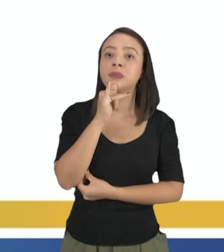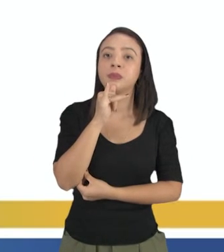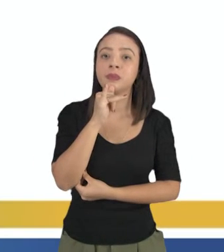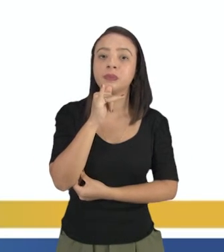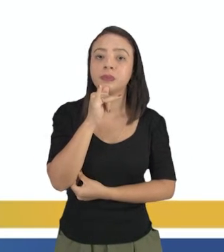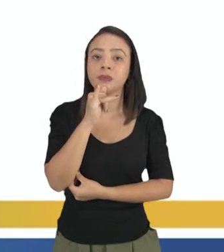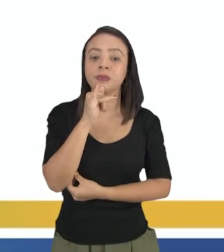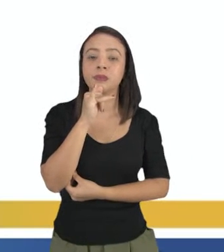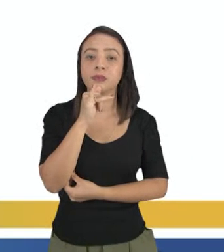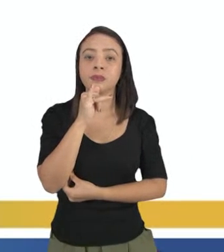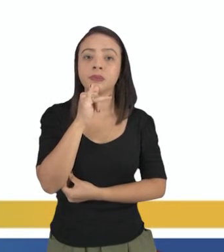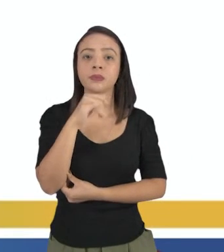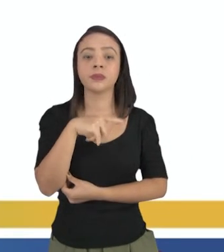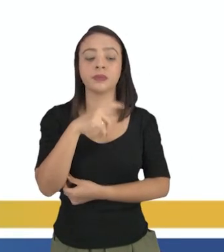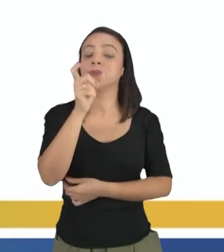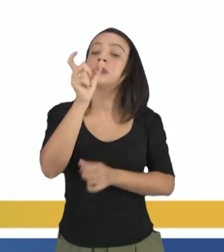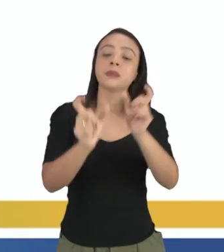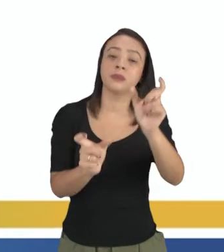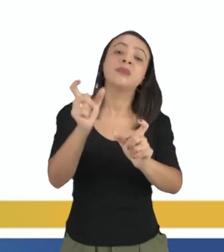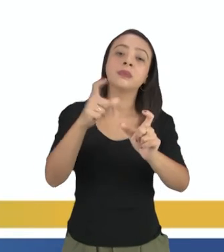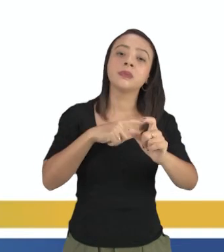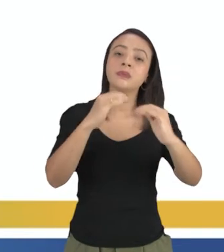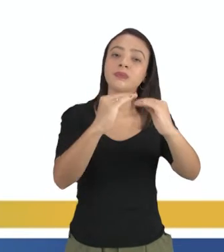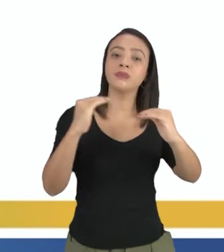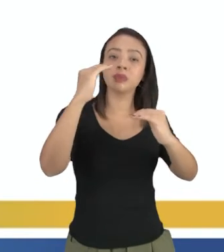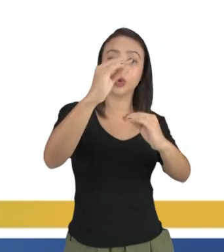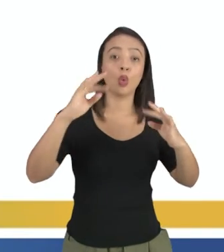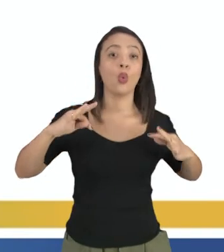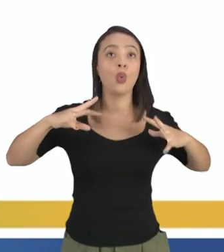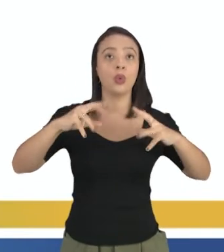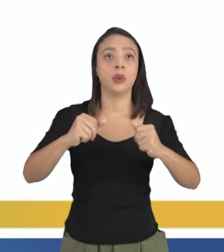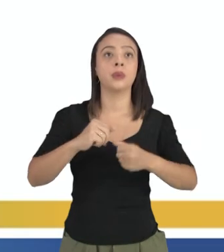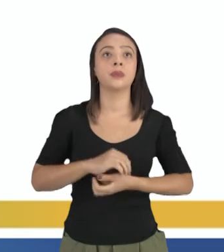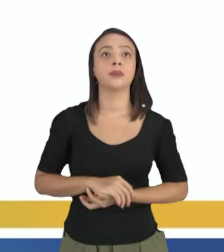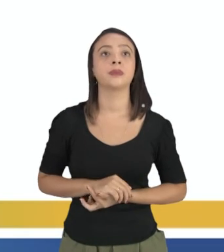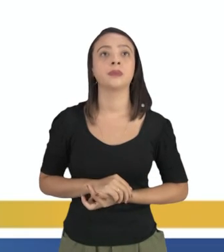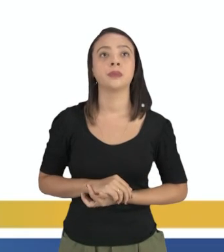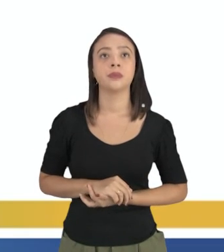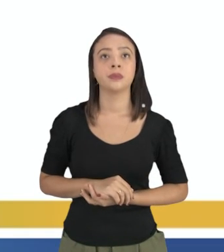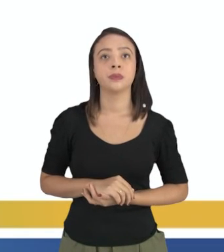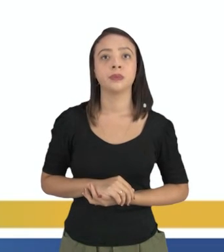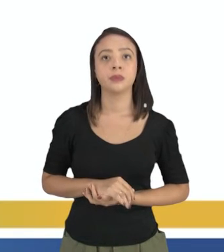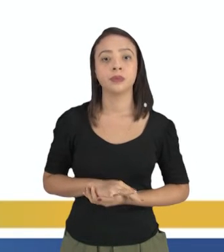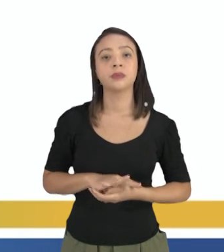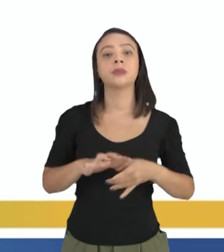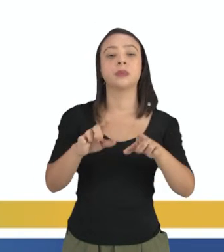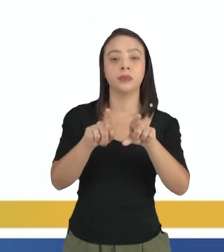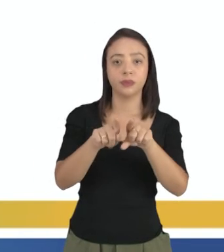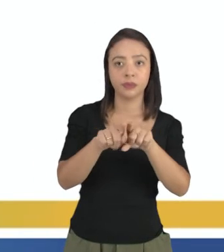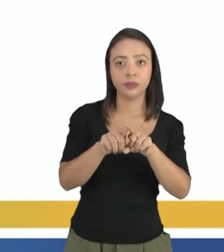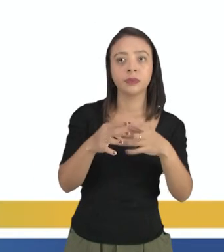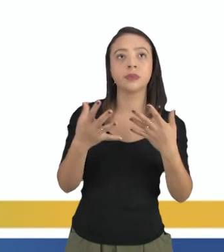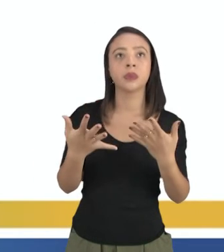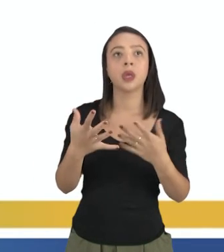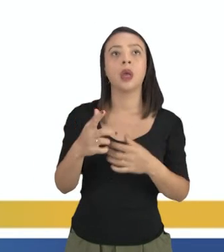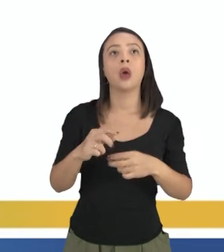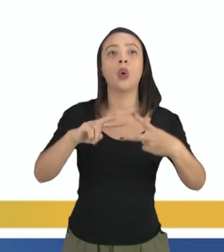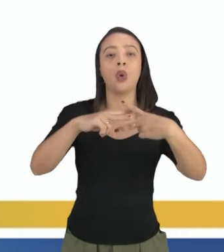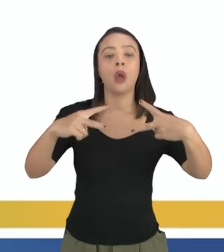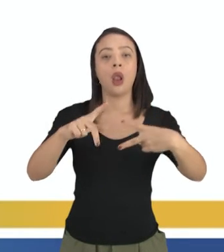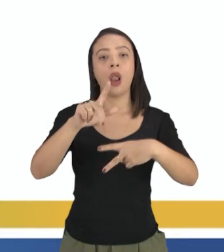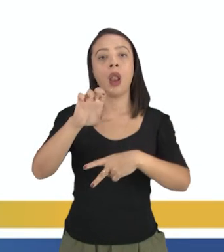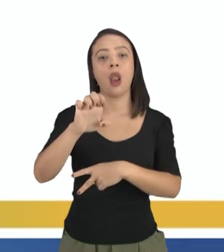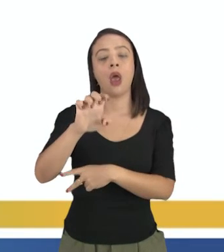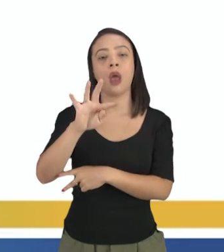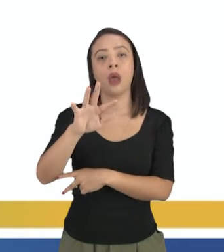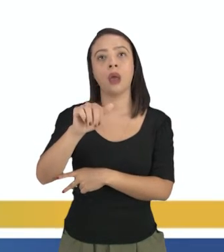o que envolve são indivíduos com dominância completa, ok? Nós temos também os genes letais, né? E que